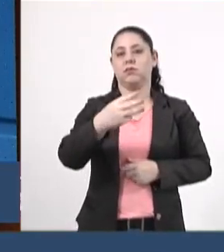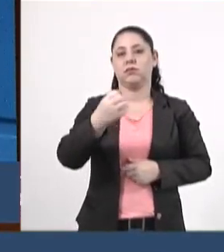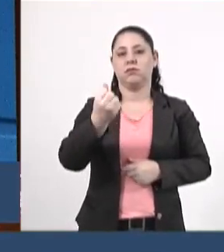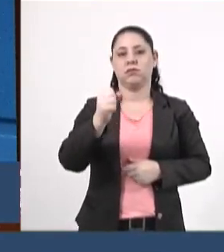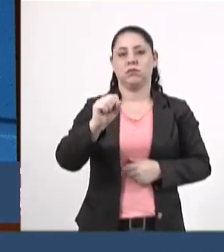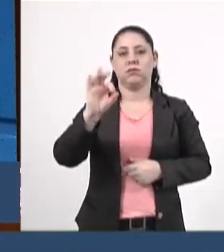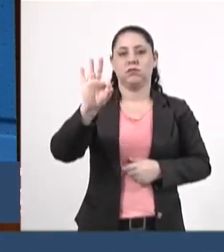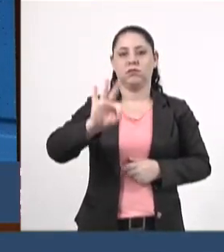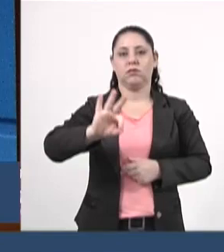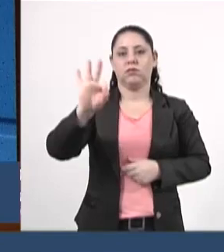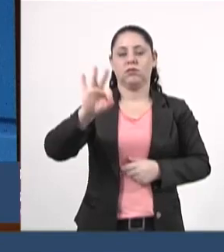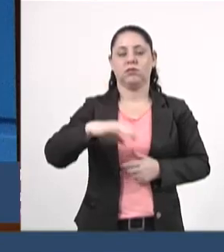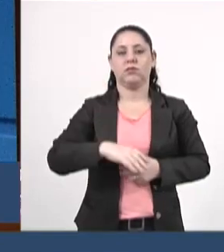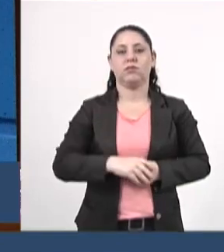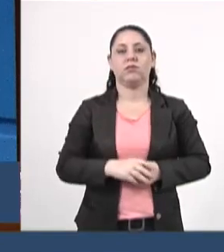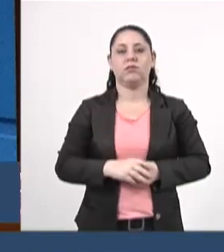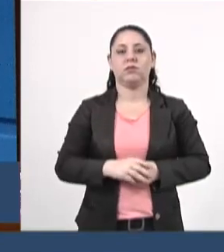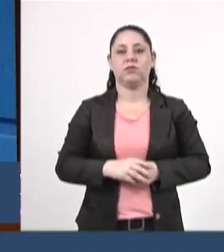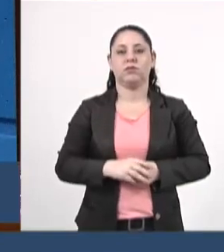31,38%.